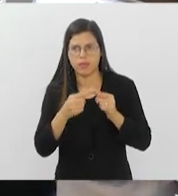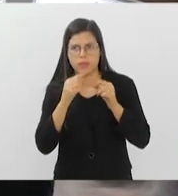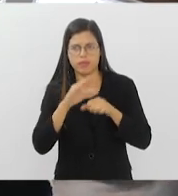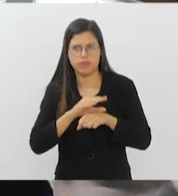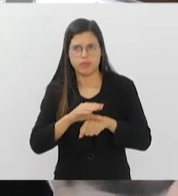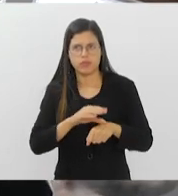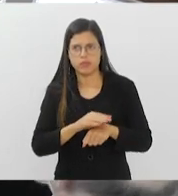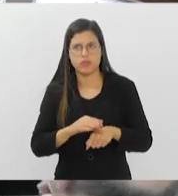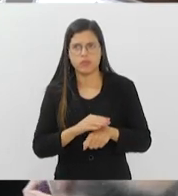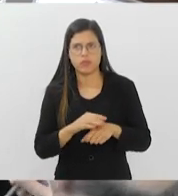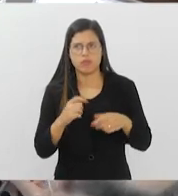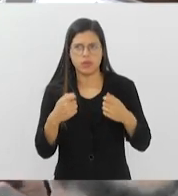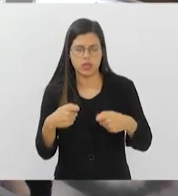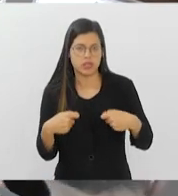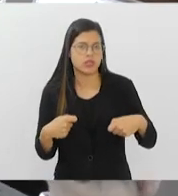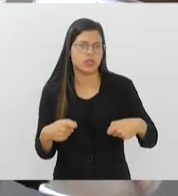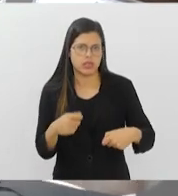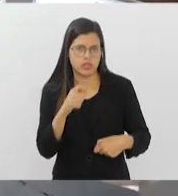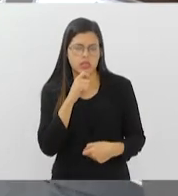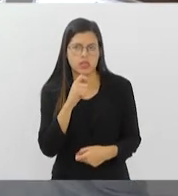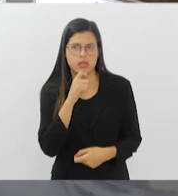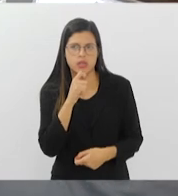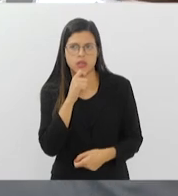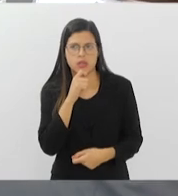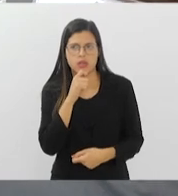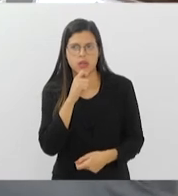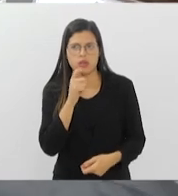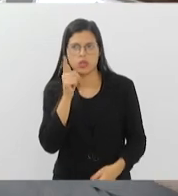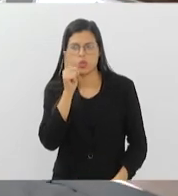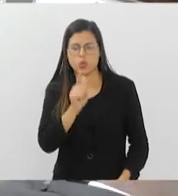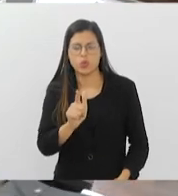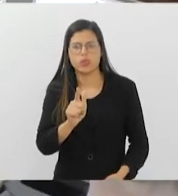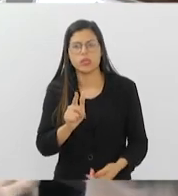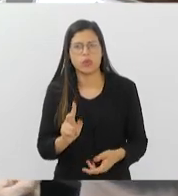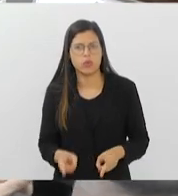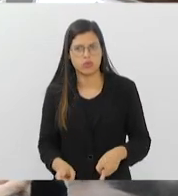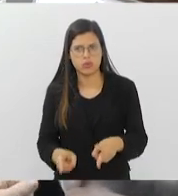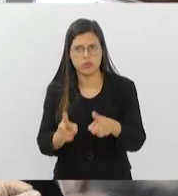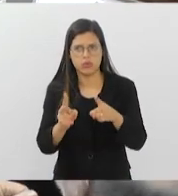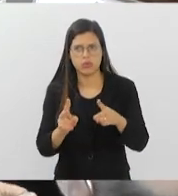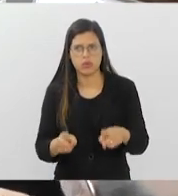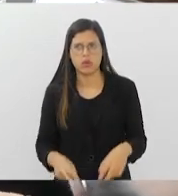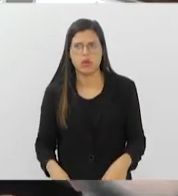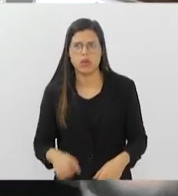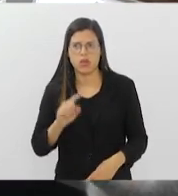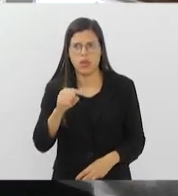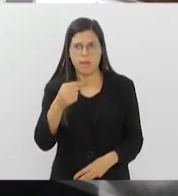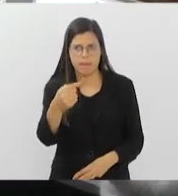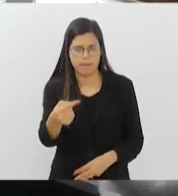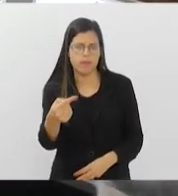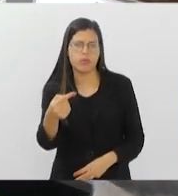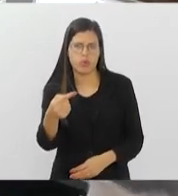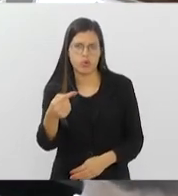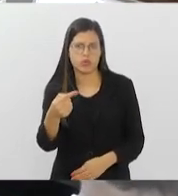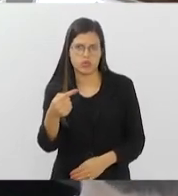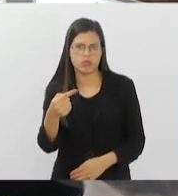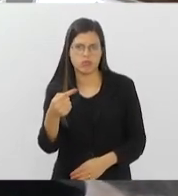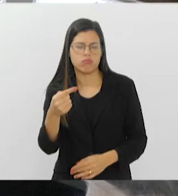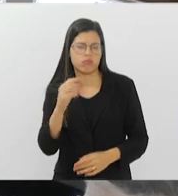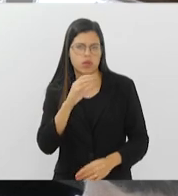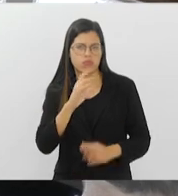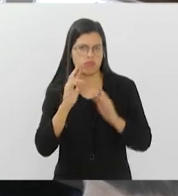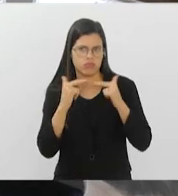ainda carente do parecer pela constitucionalidade, e aí a gente poder avançar, trazer como questão de ordem na próxima pauta esse